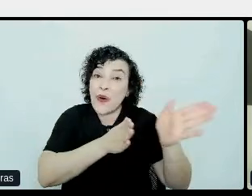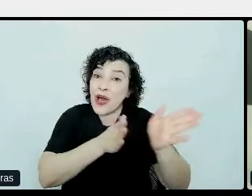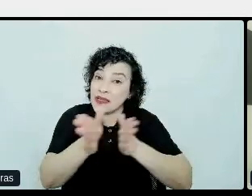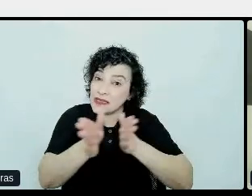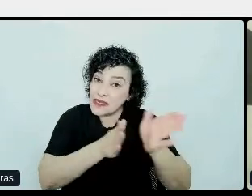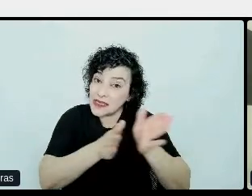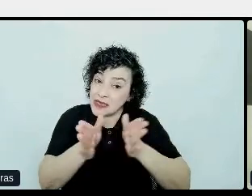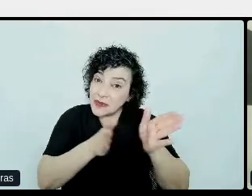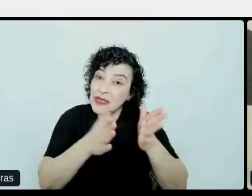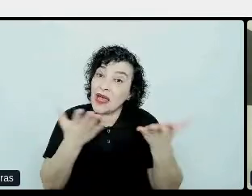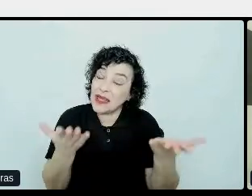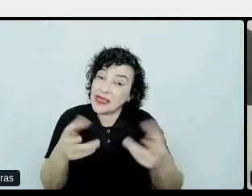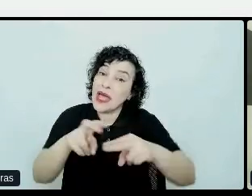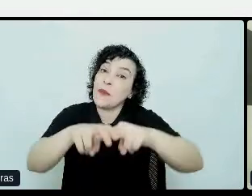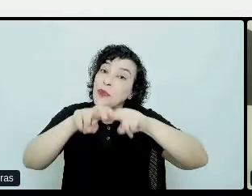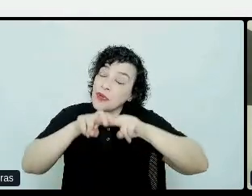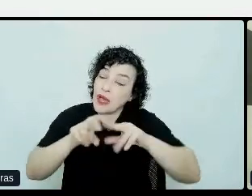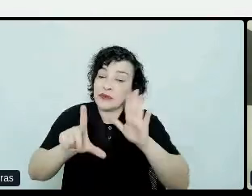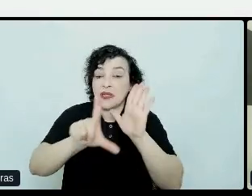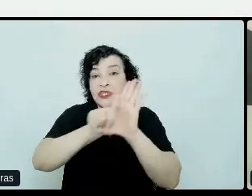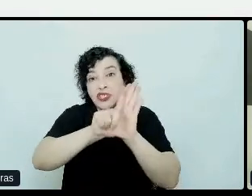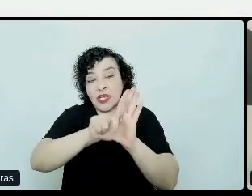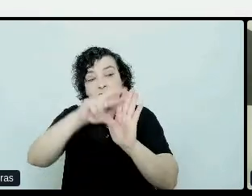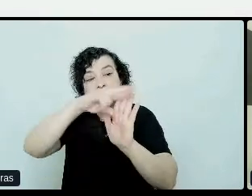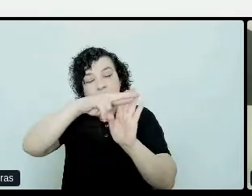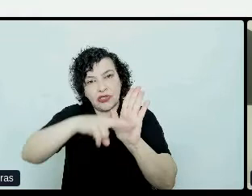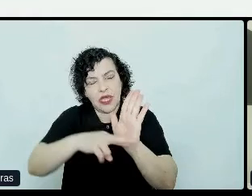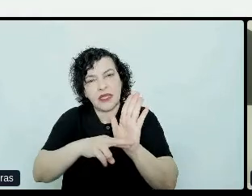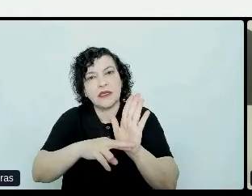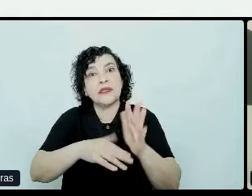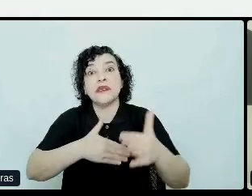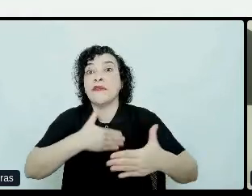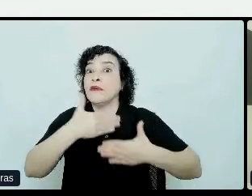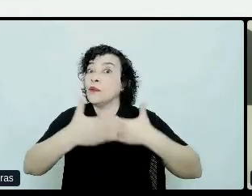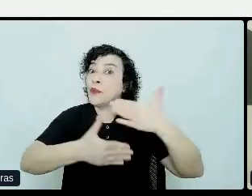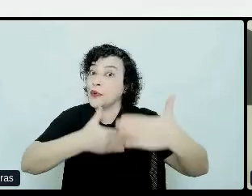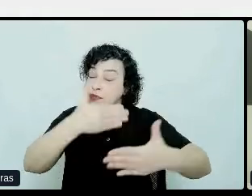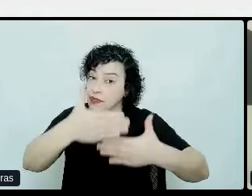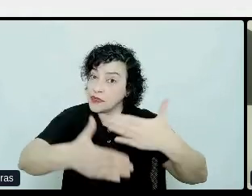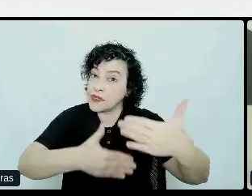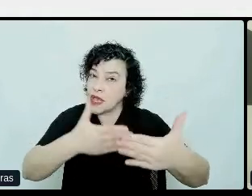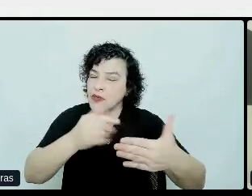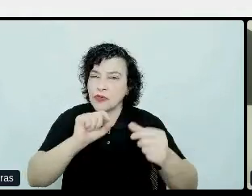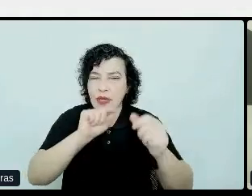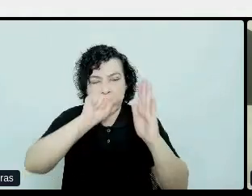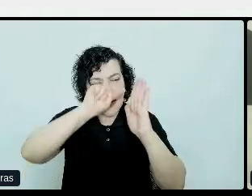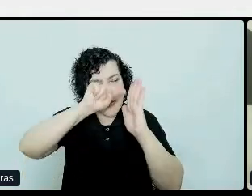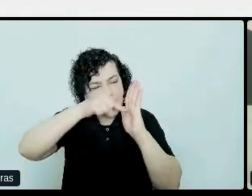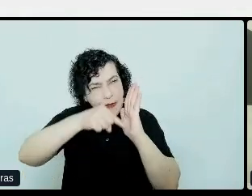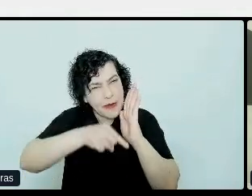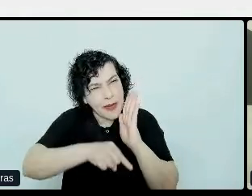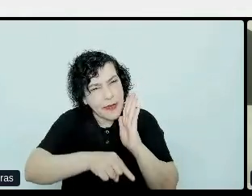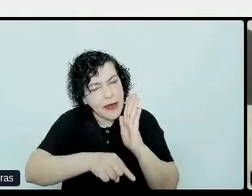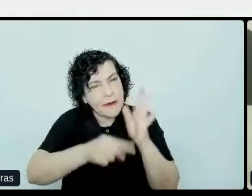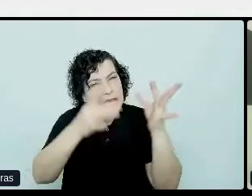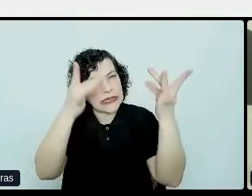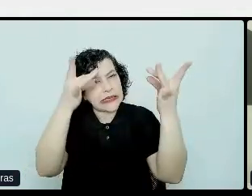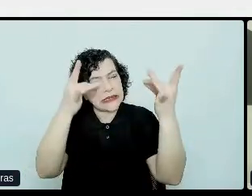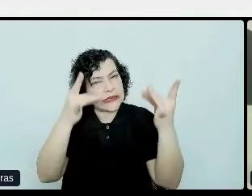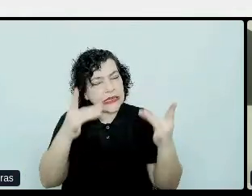questões regulatórias, né? Então, teve um processo ali grande de se aprofundar e entender essas